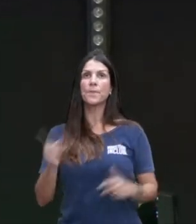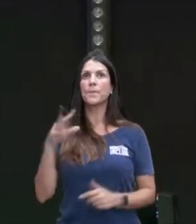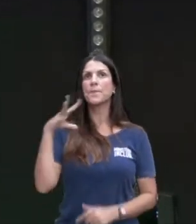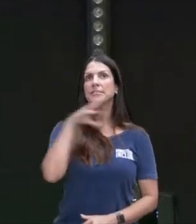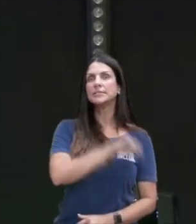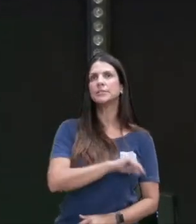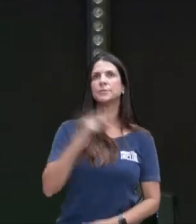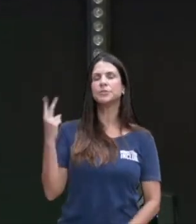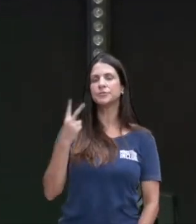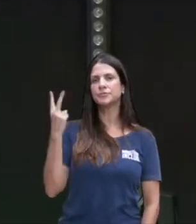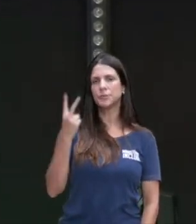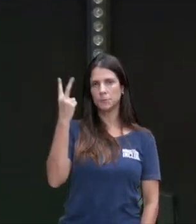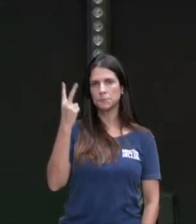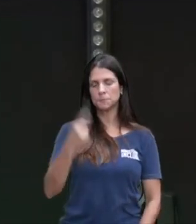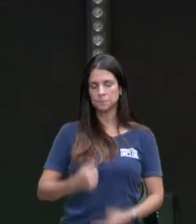é